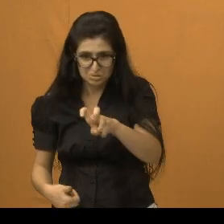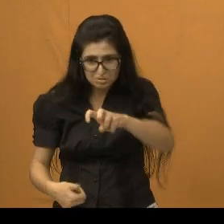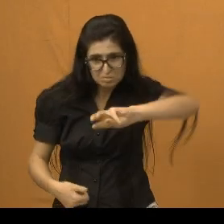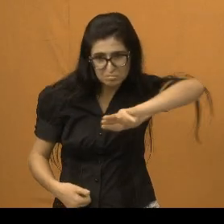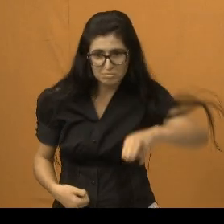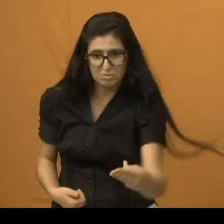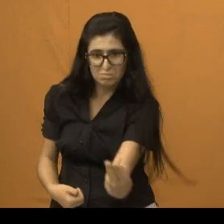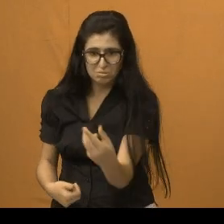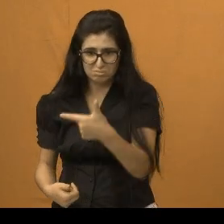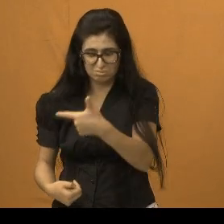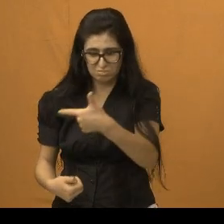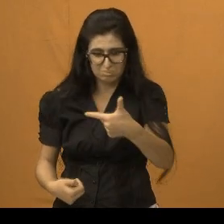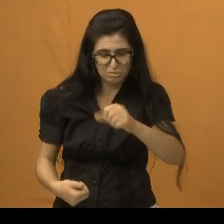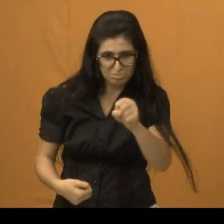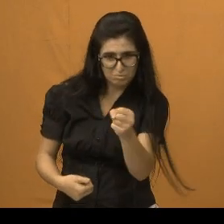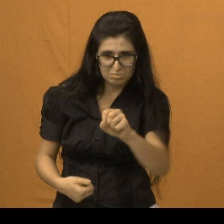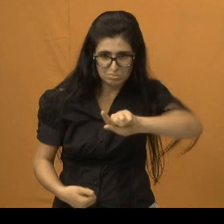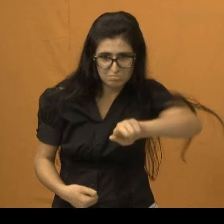25.228.000, atingindo